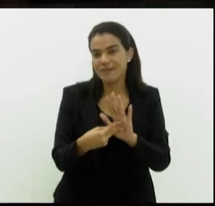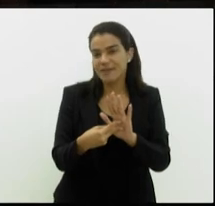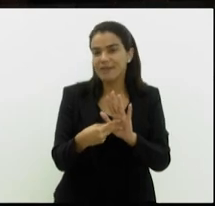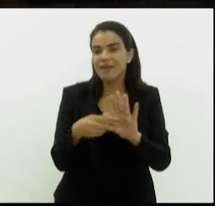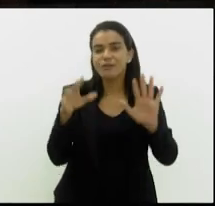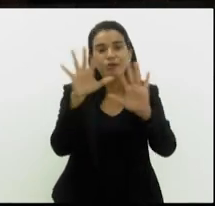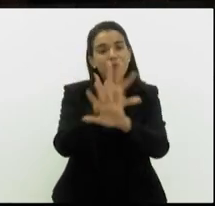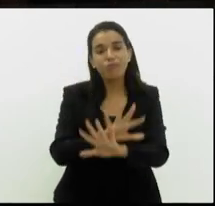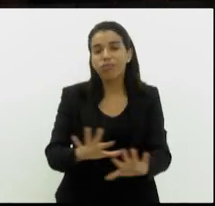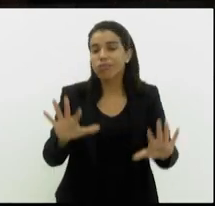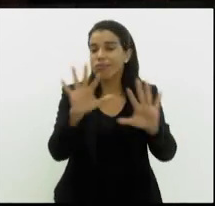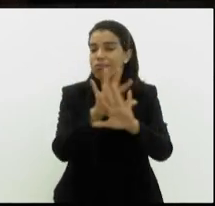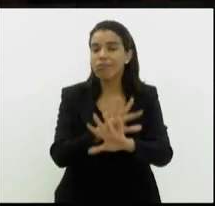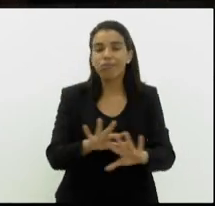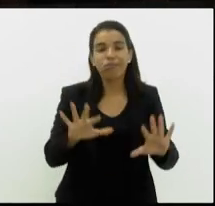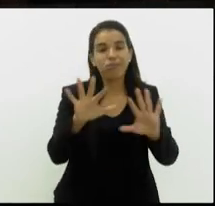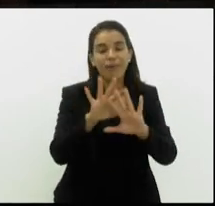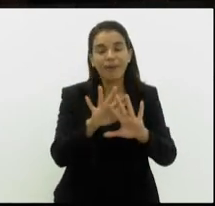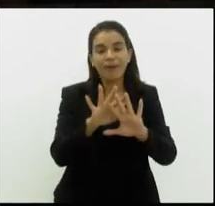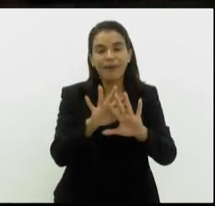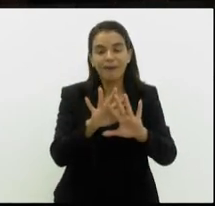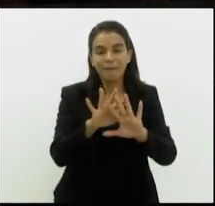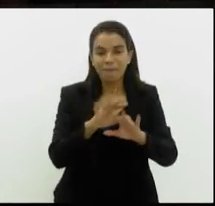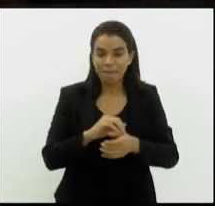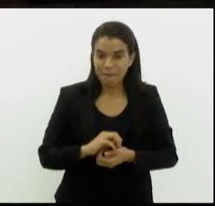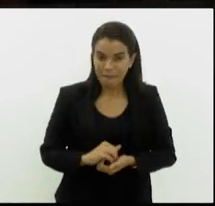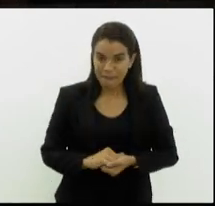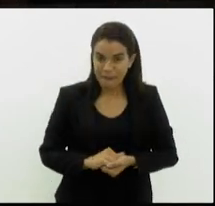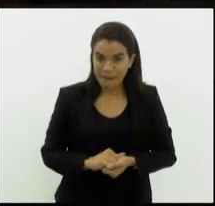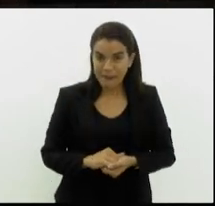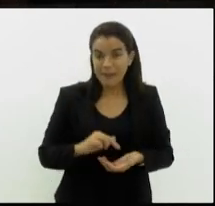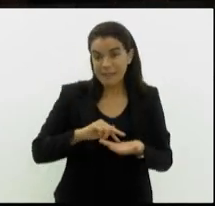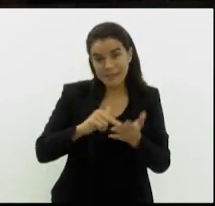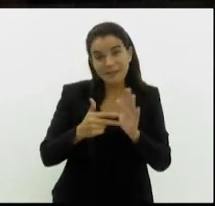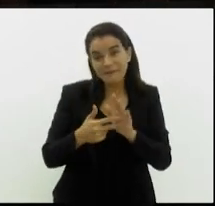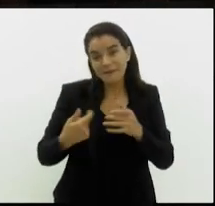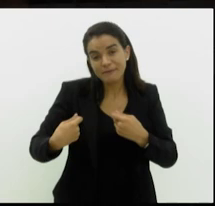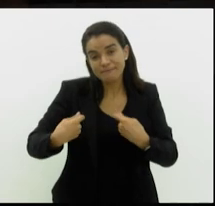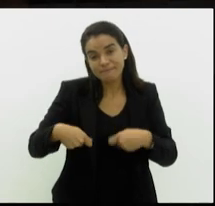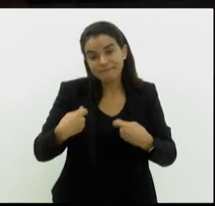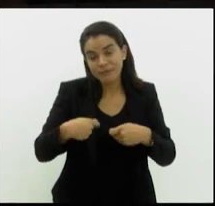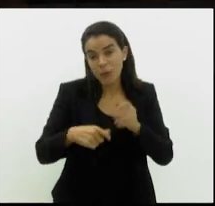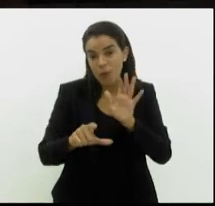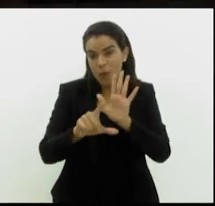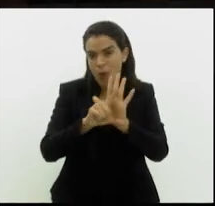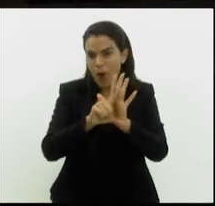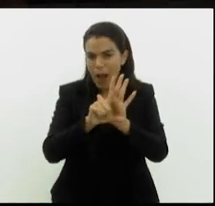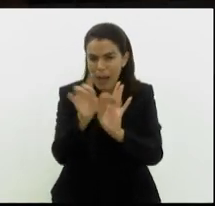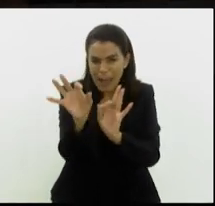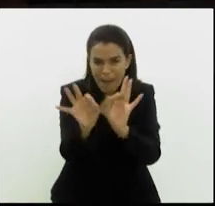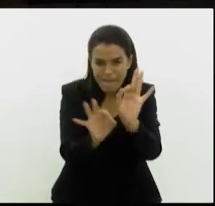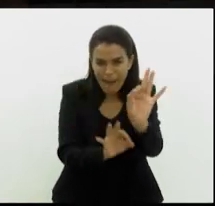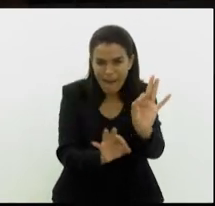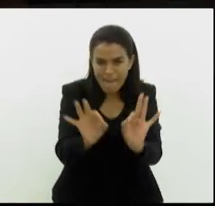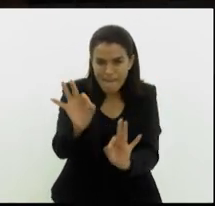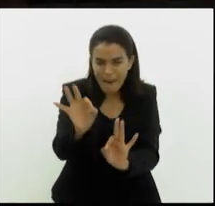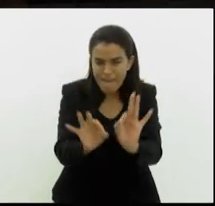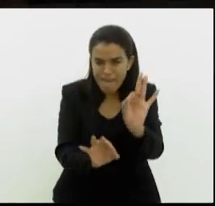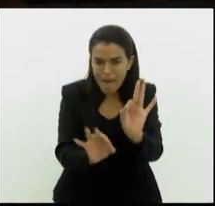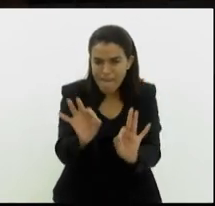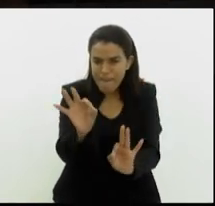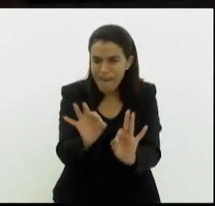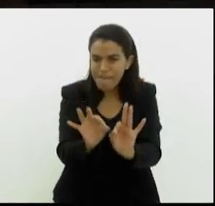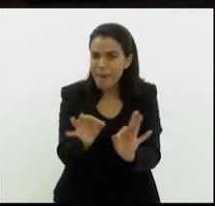ficção. E aí é necessário que a gente tenha uma lei muito bem